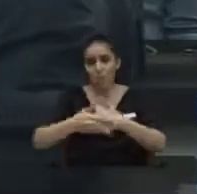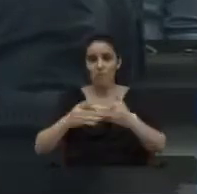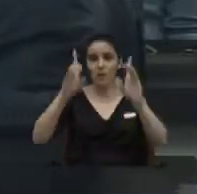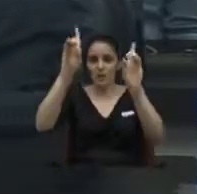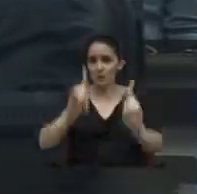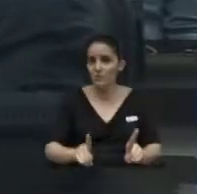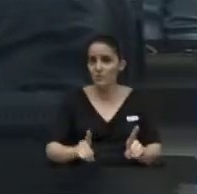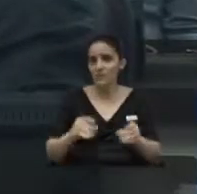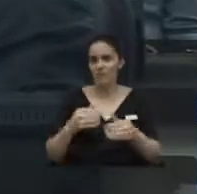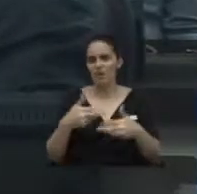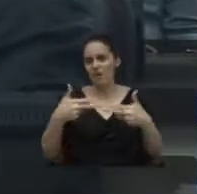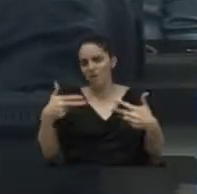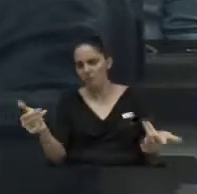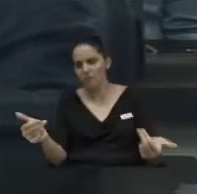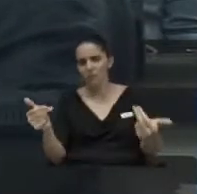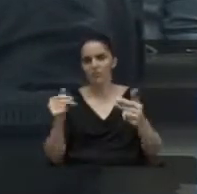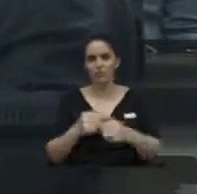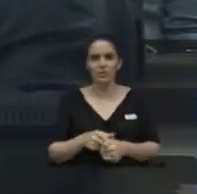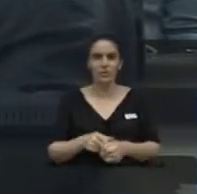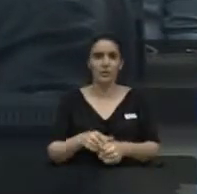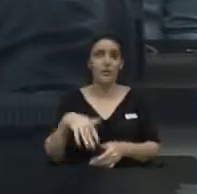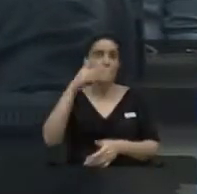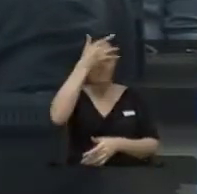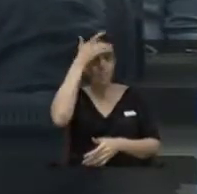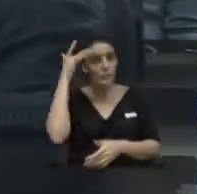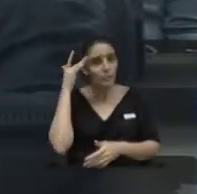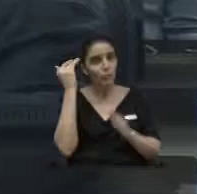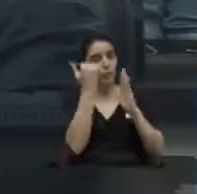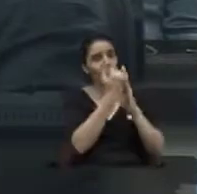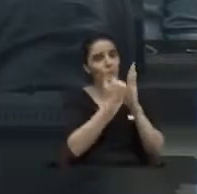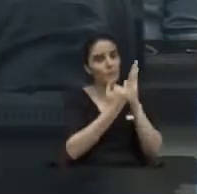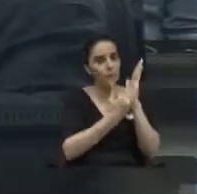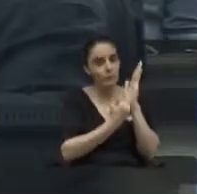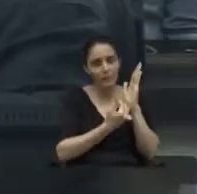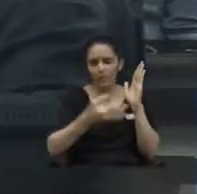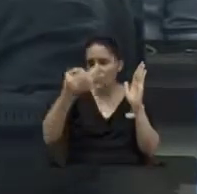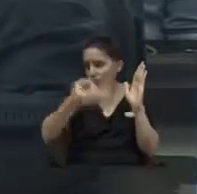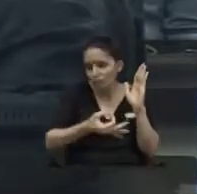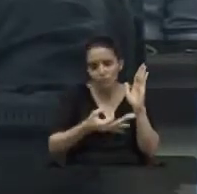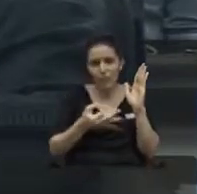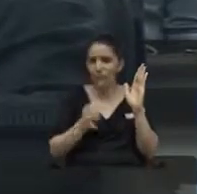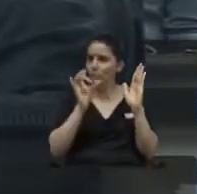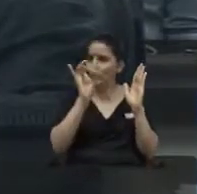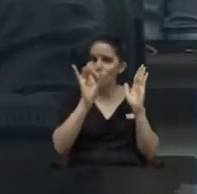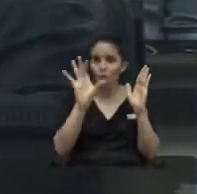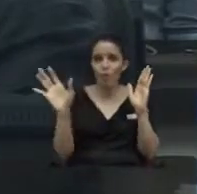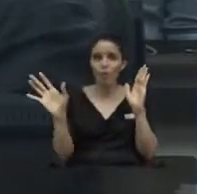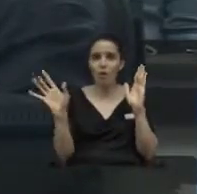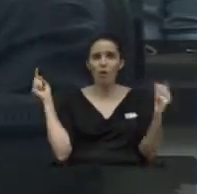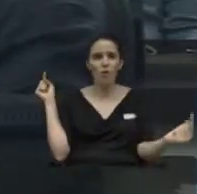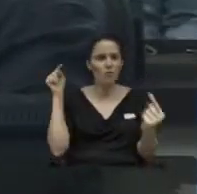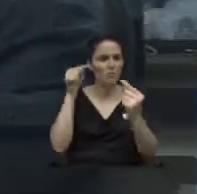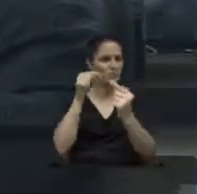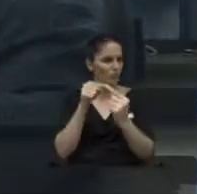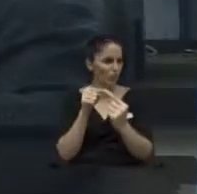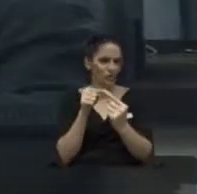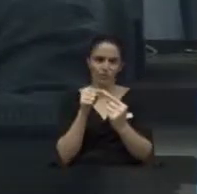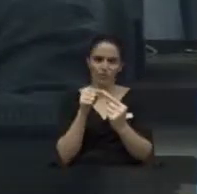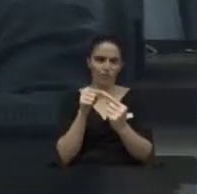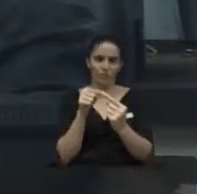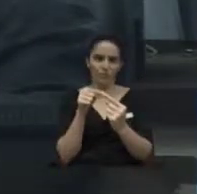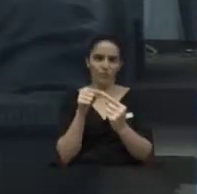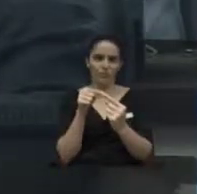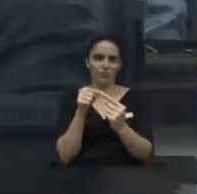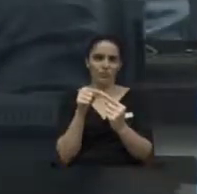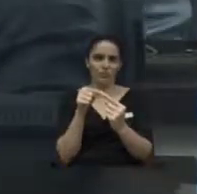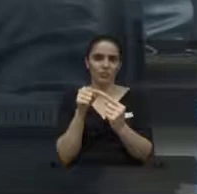já estava cadastrado será reaproveitado. Então, notem que o objetivo não foi de forma nenhuma